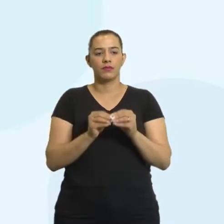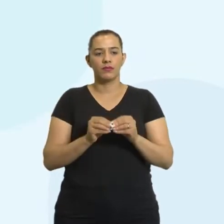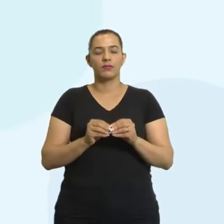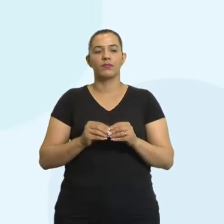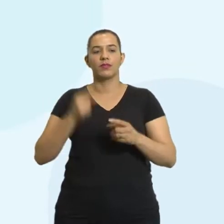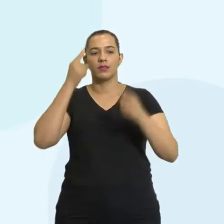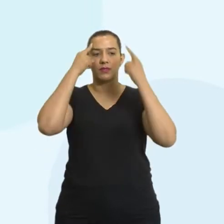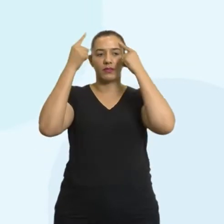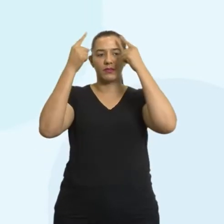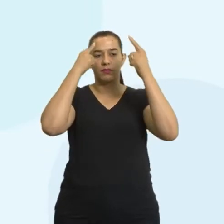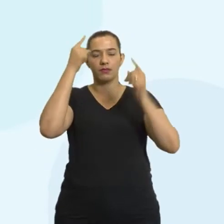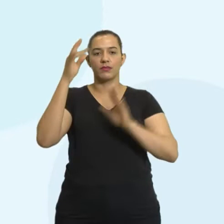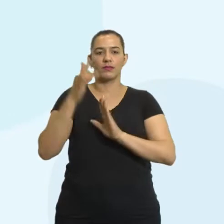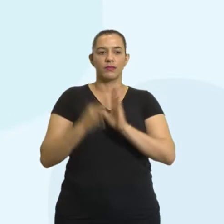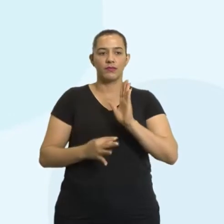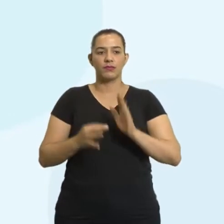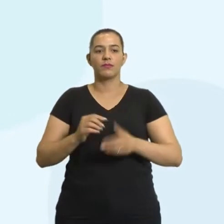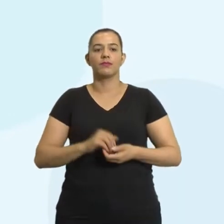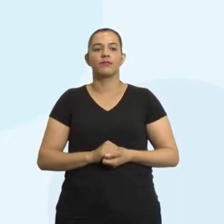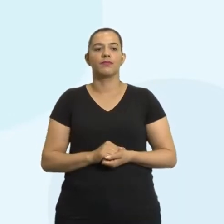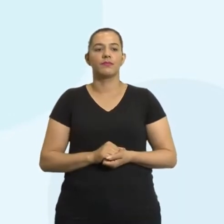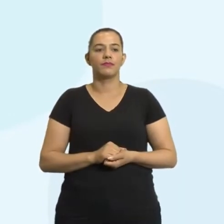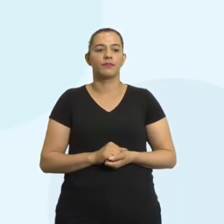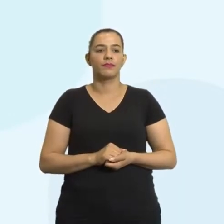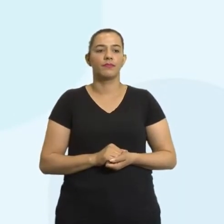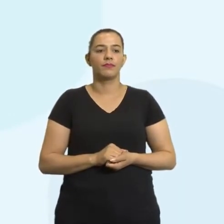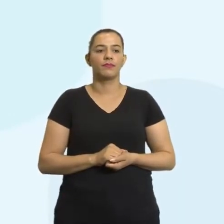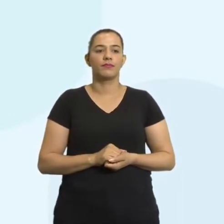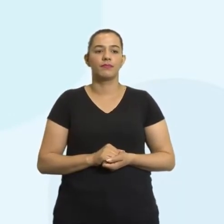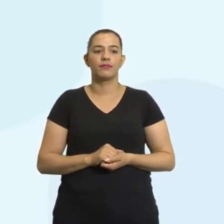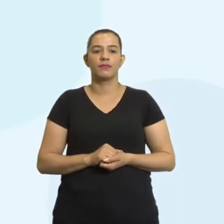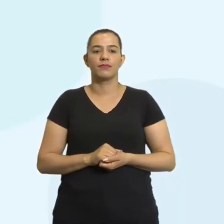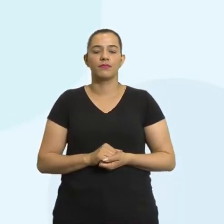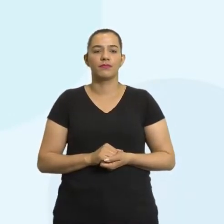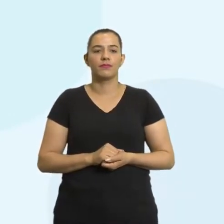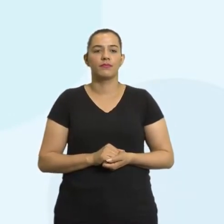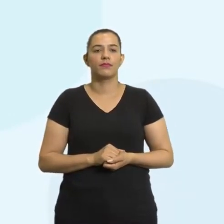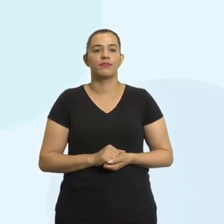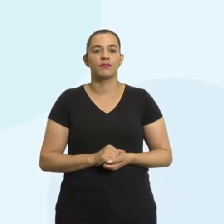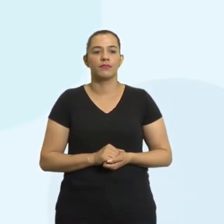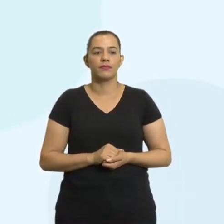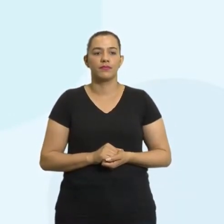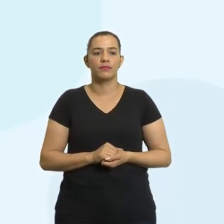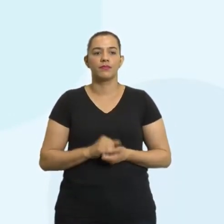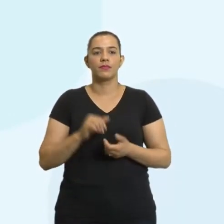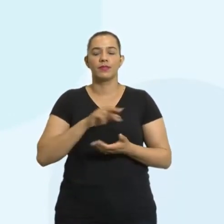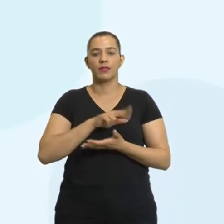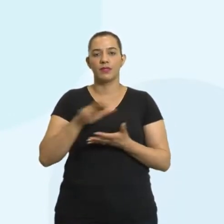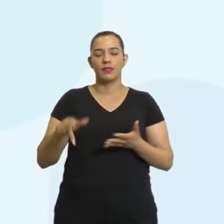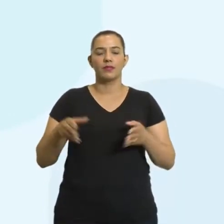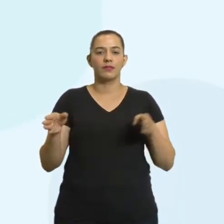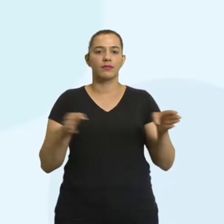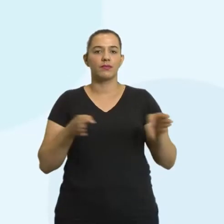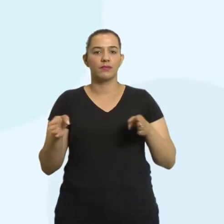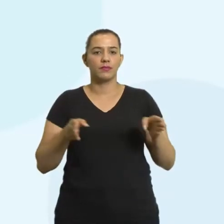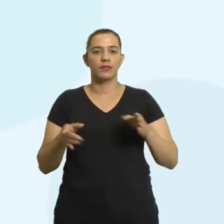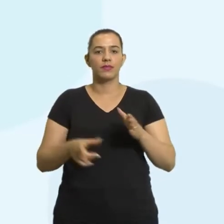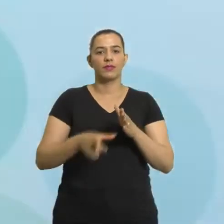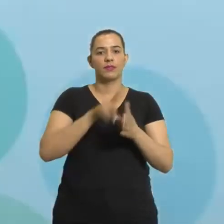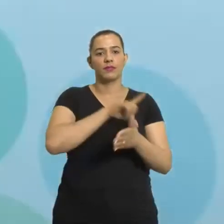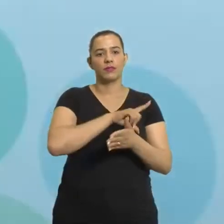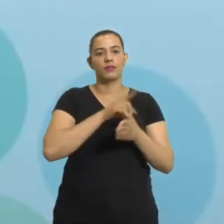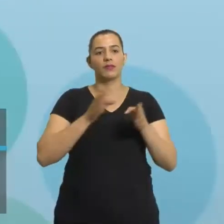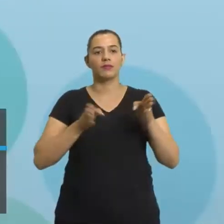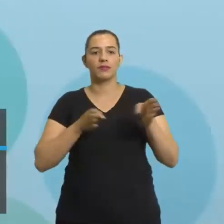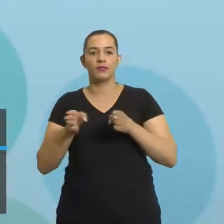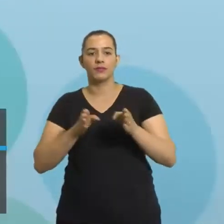ideias do texto, tá? Então, gente, esses momentos, né, o antes, durante e depois,